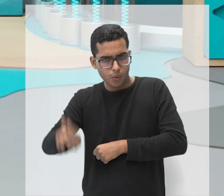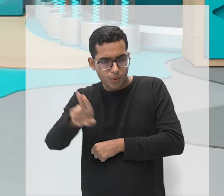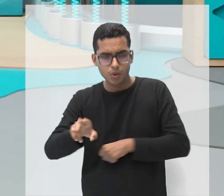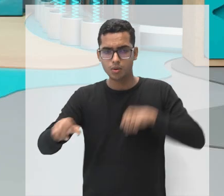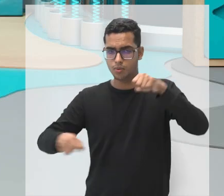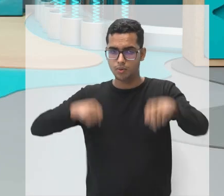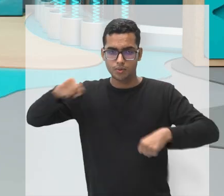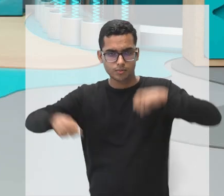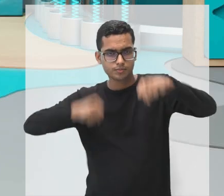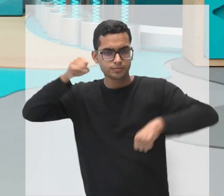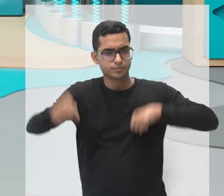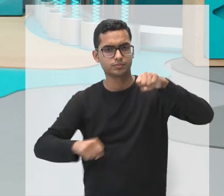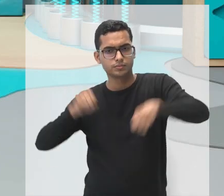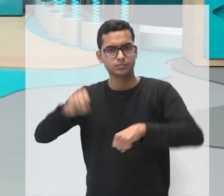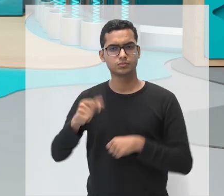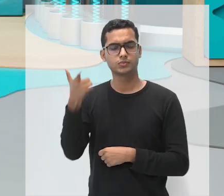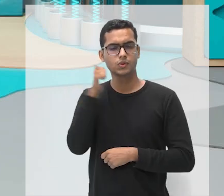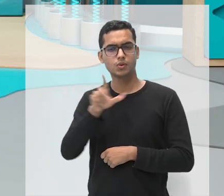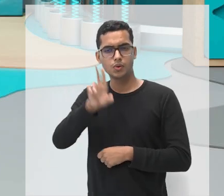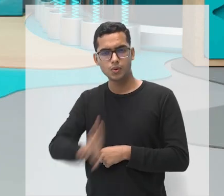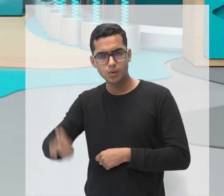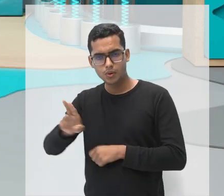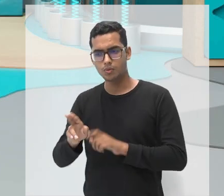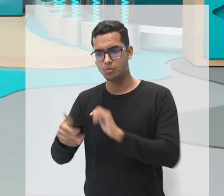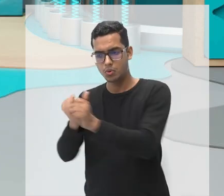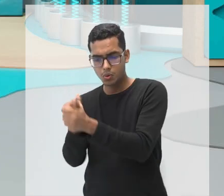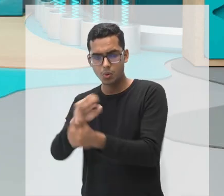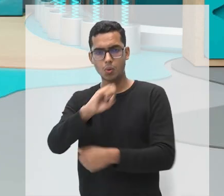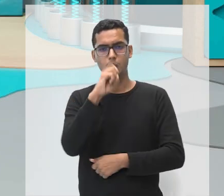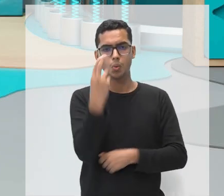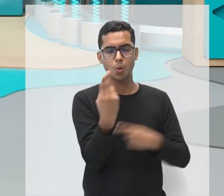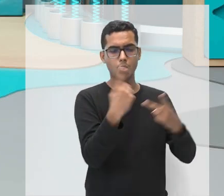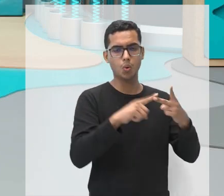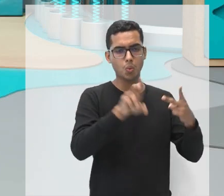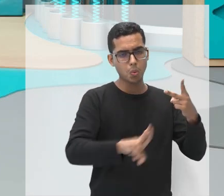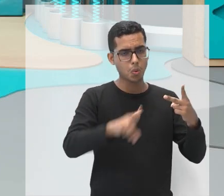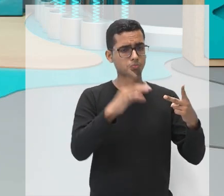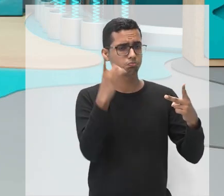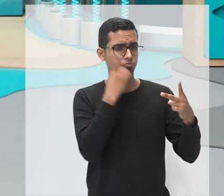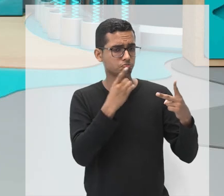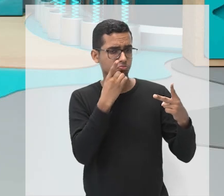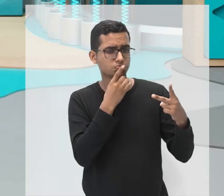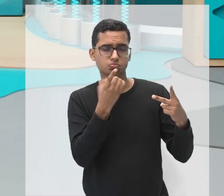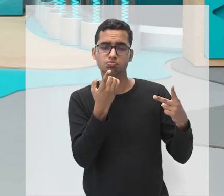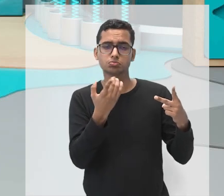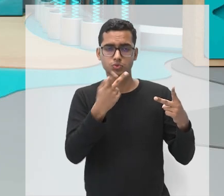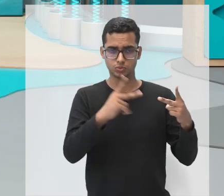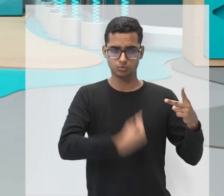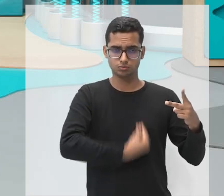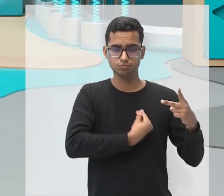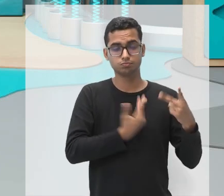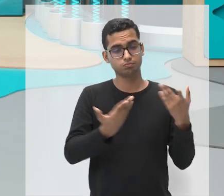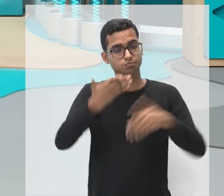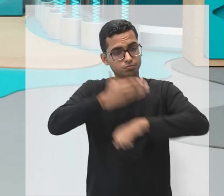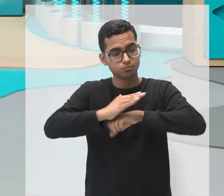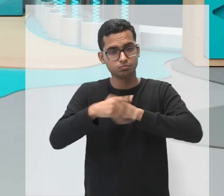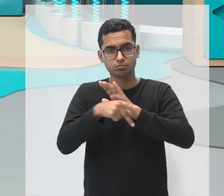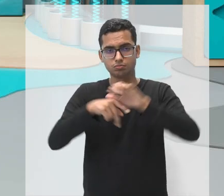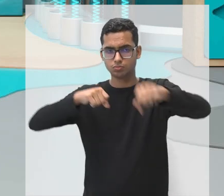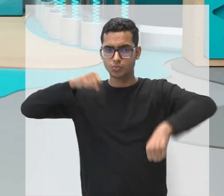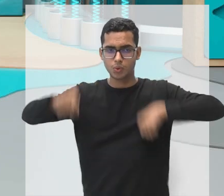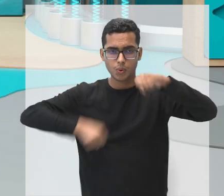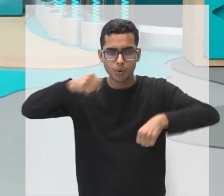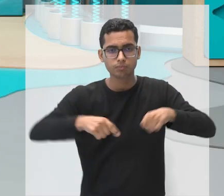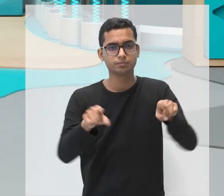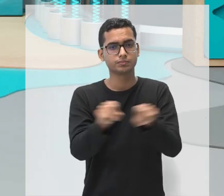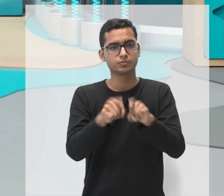a bicicleta, né, para modalidade ou como forma de locomoção, você está praticando o ciclismo. Ele pode ainda ser